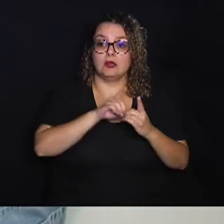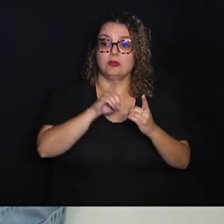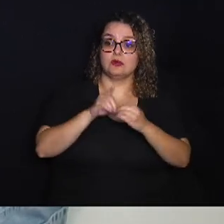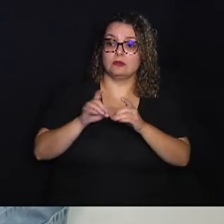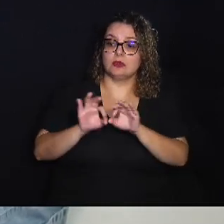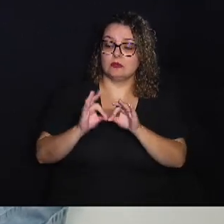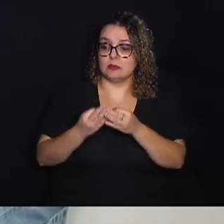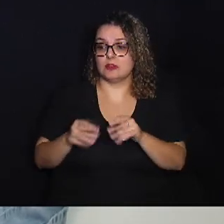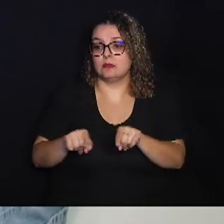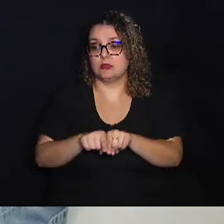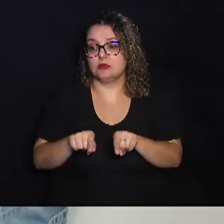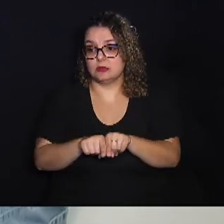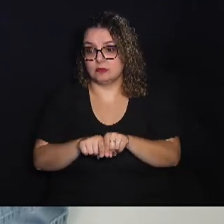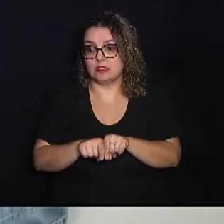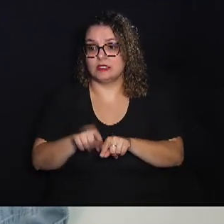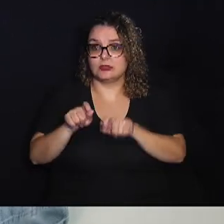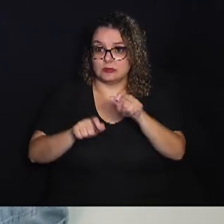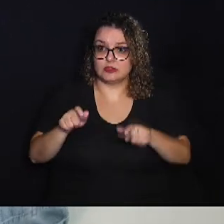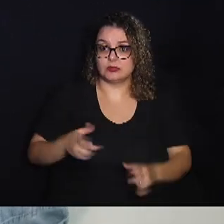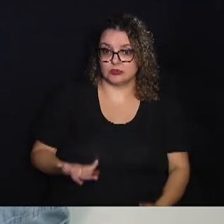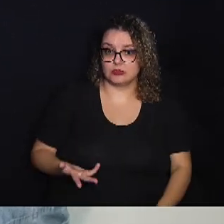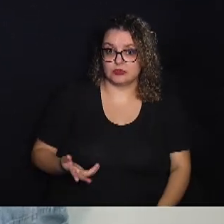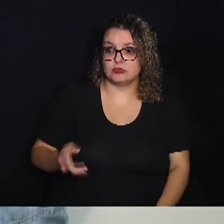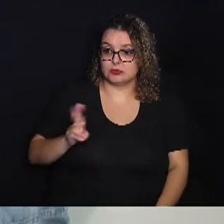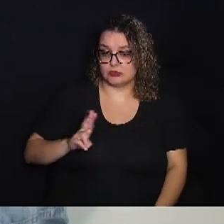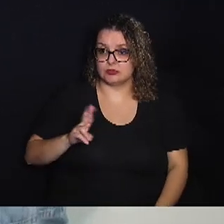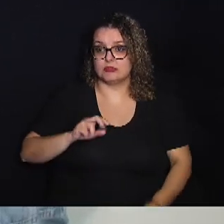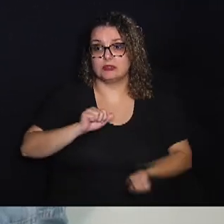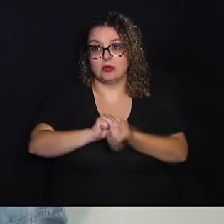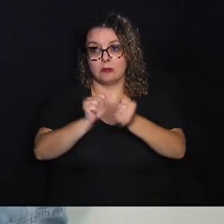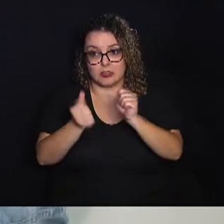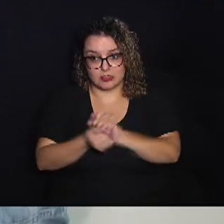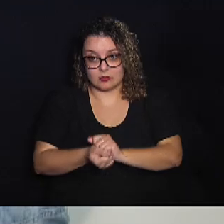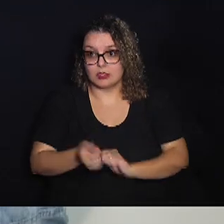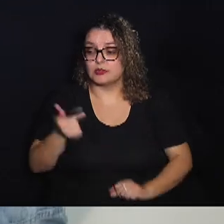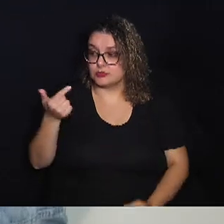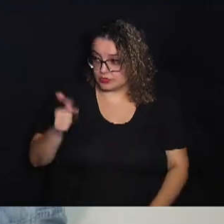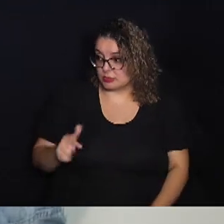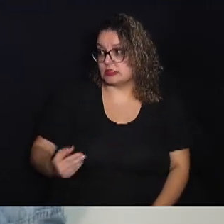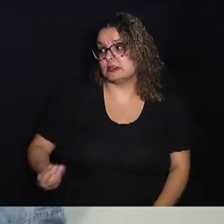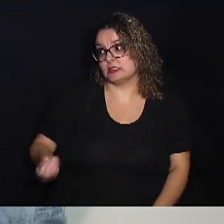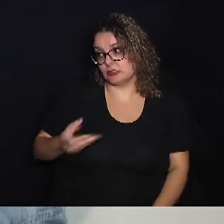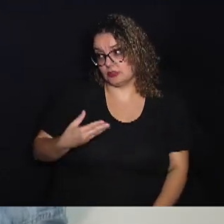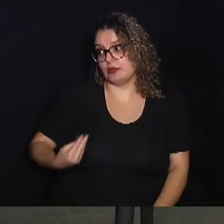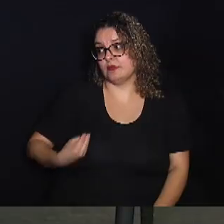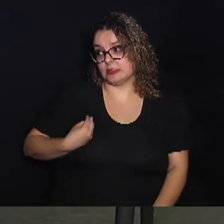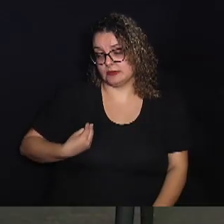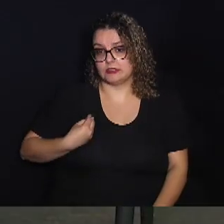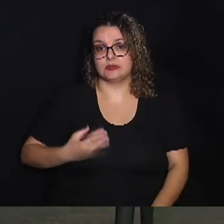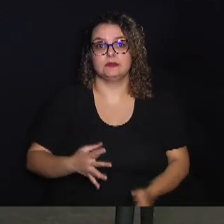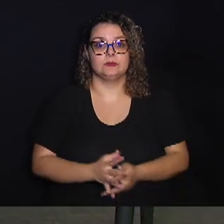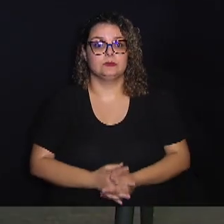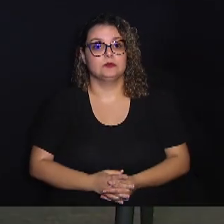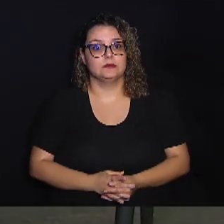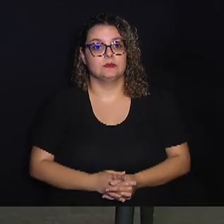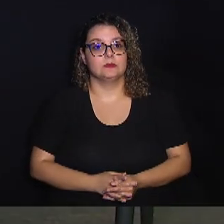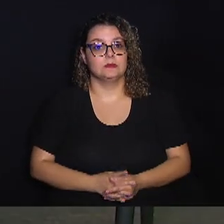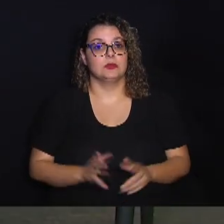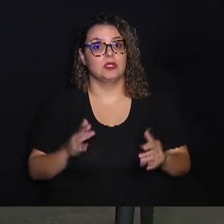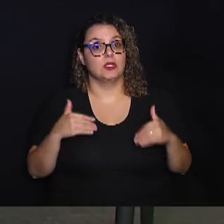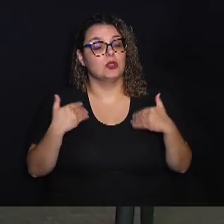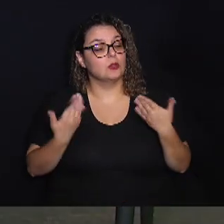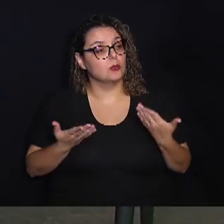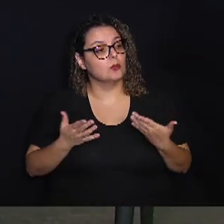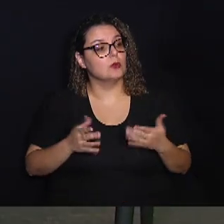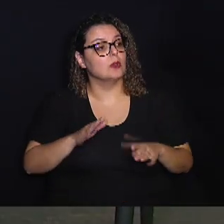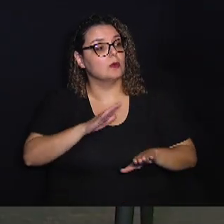usuário. Né, até para recolocá-los novamente nessa nova vida, né, nessa nova realidade. E quais as atividades